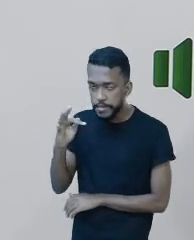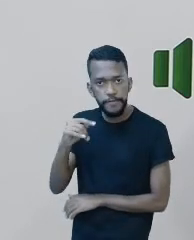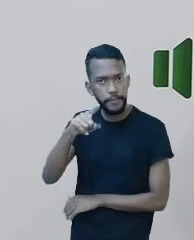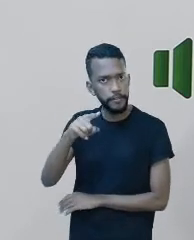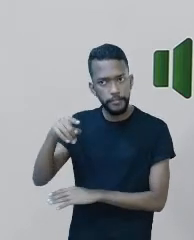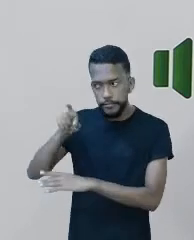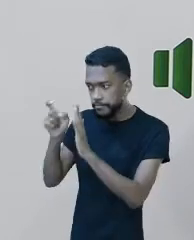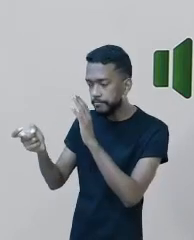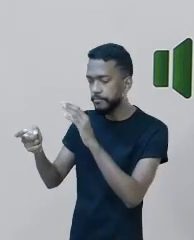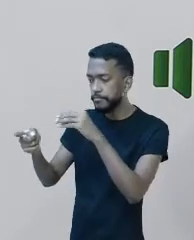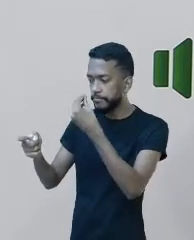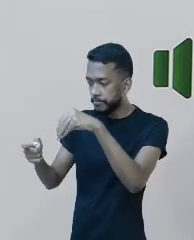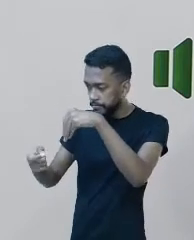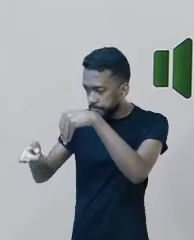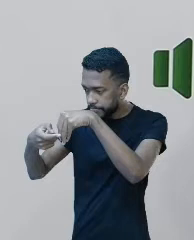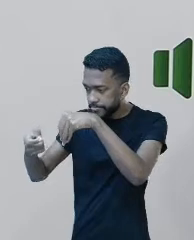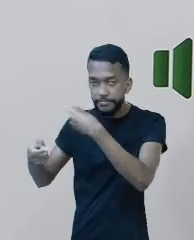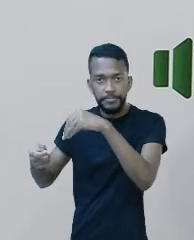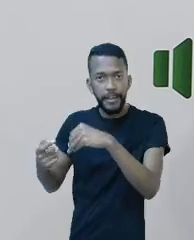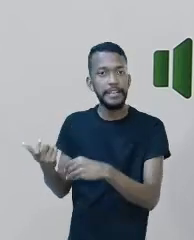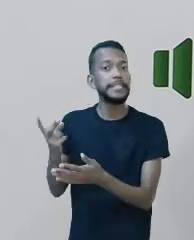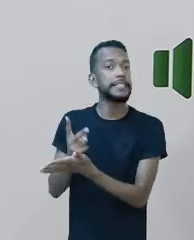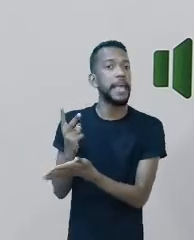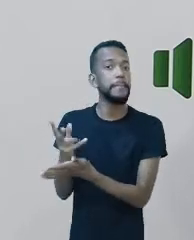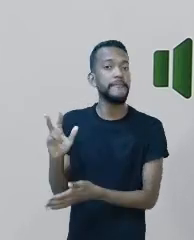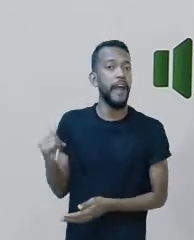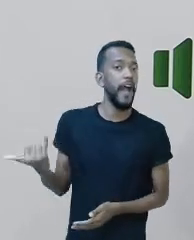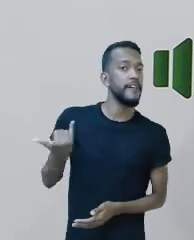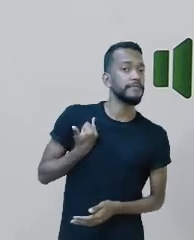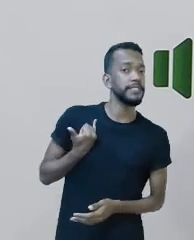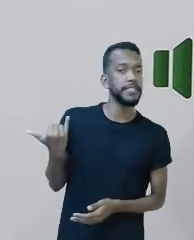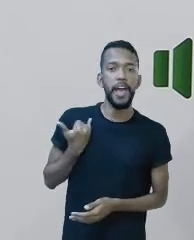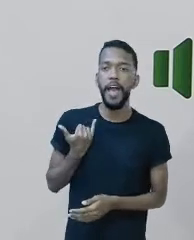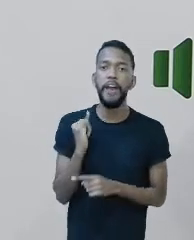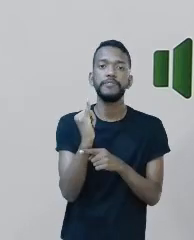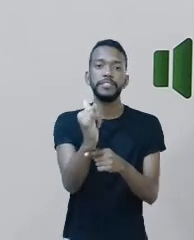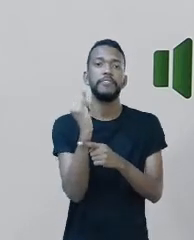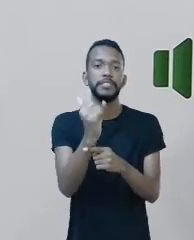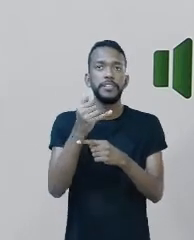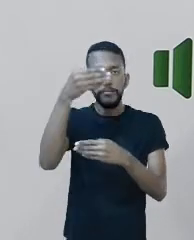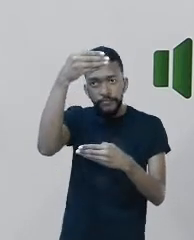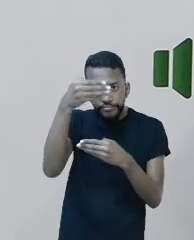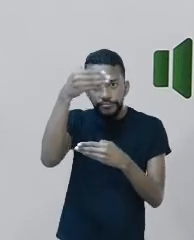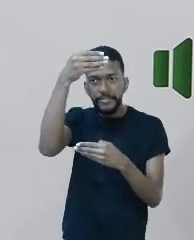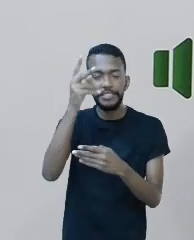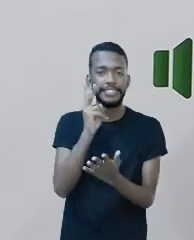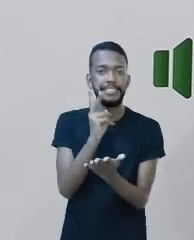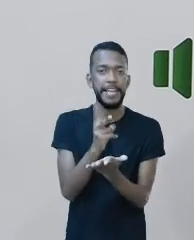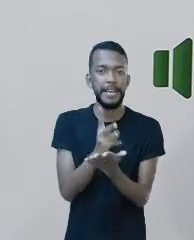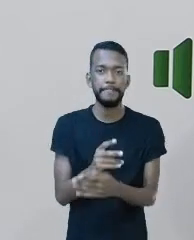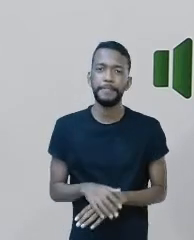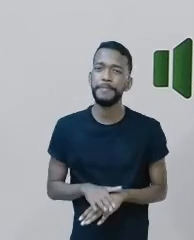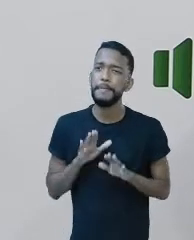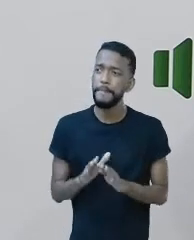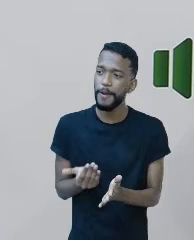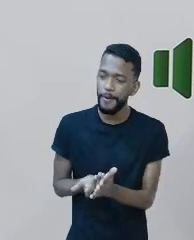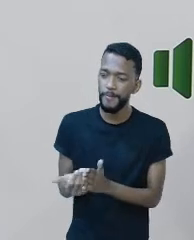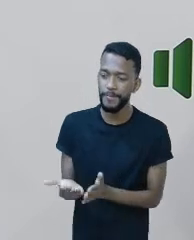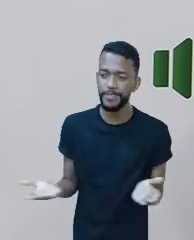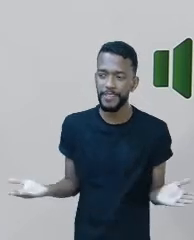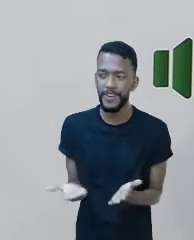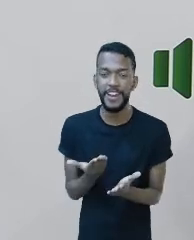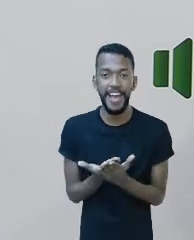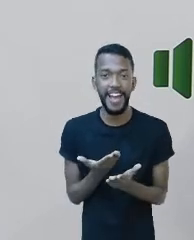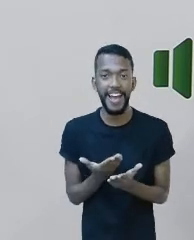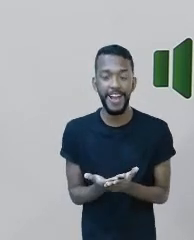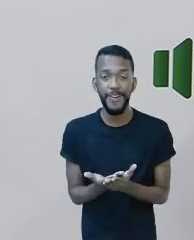receber todas as notificações. Quando a aula estiver lá, vocês serão avisados. E para o nosso começo de